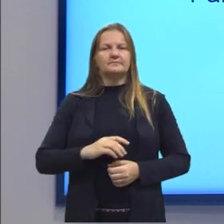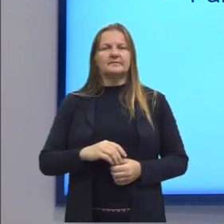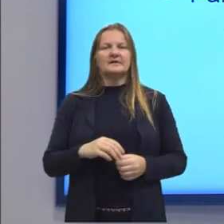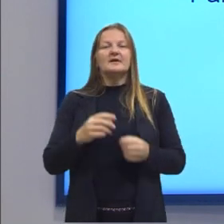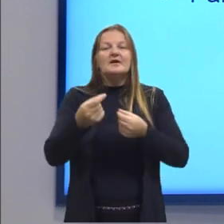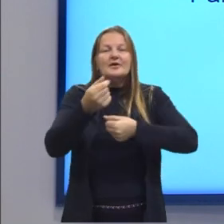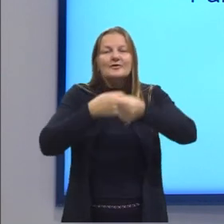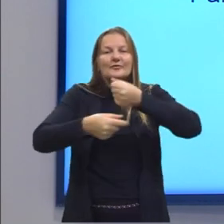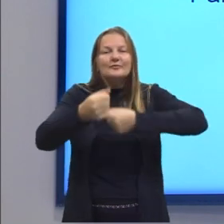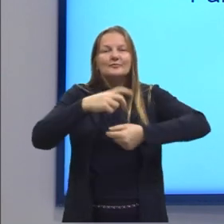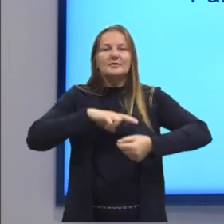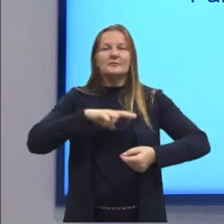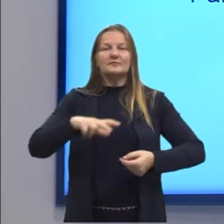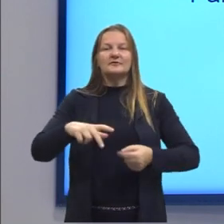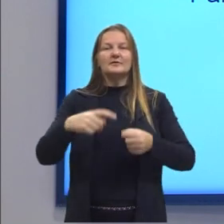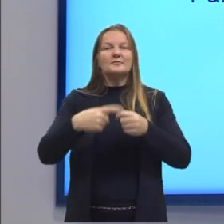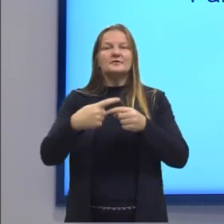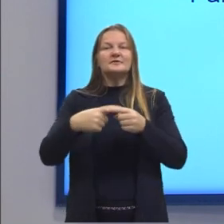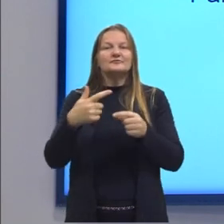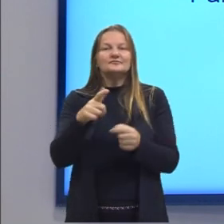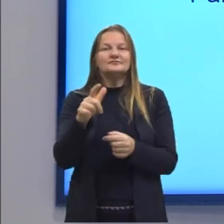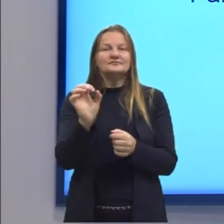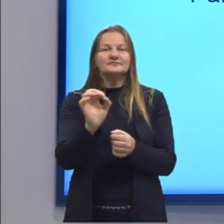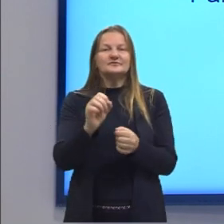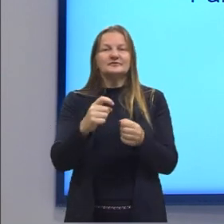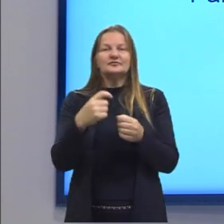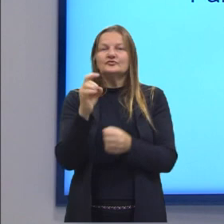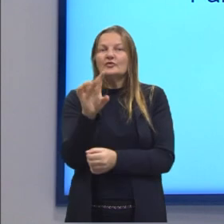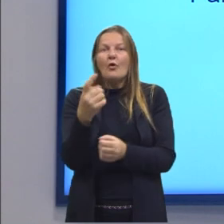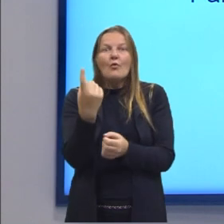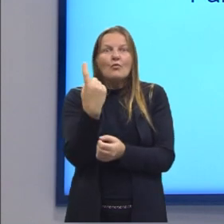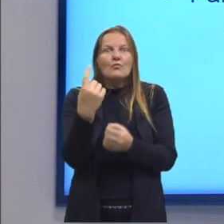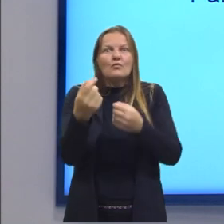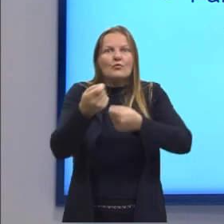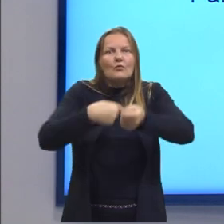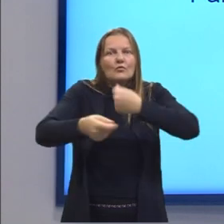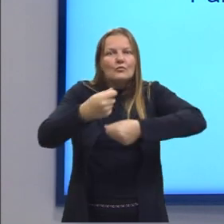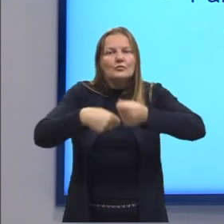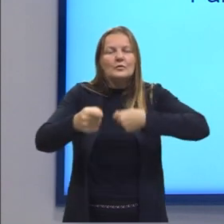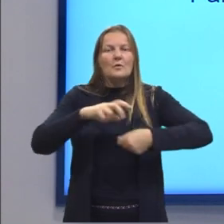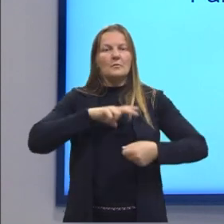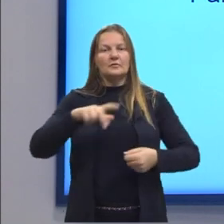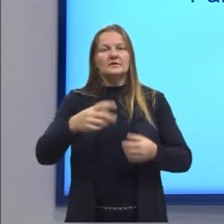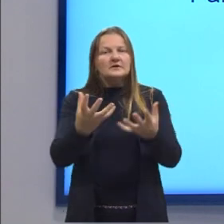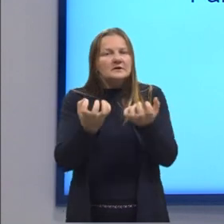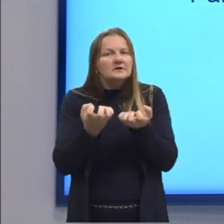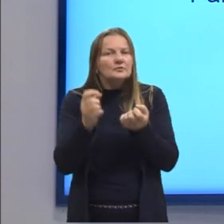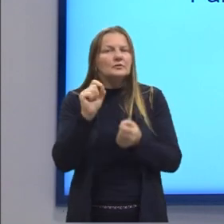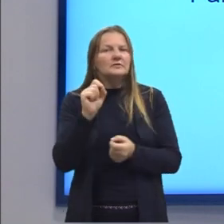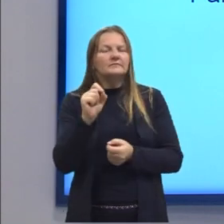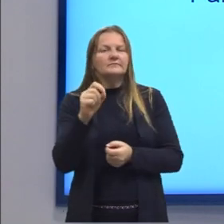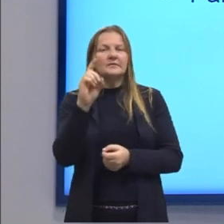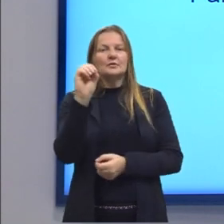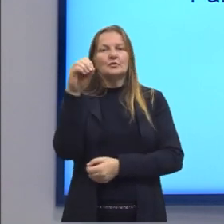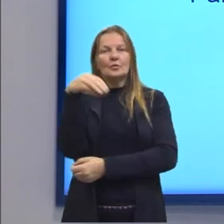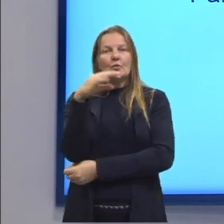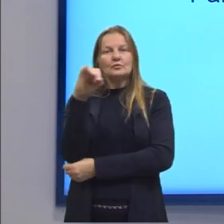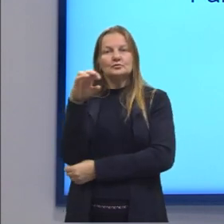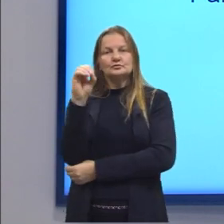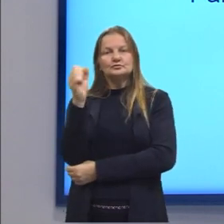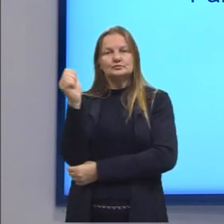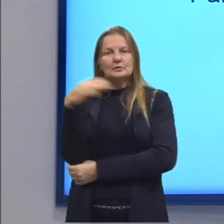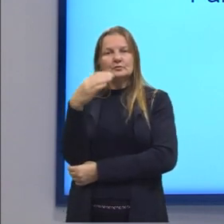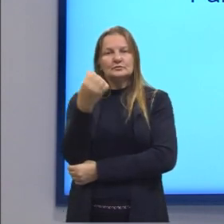por causa do fim desse monopólio comercial Tem o quê que os portugueses queriam eles queriam que Dom João sexto